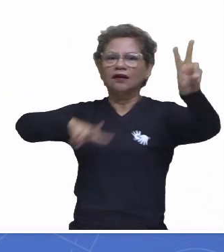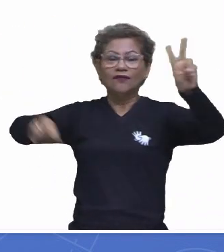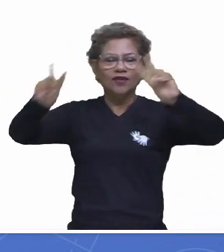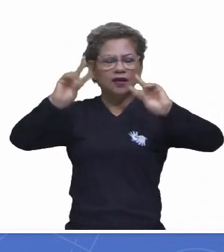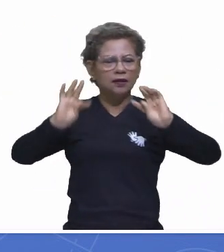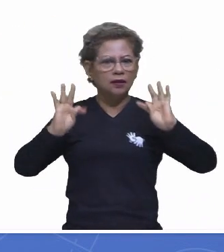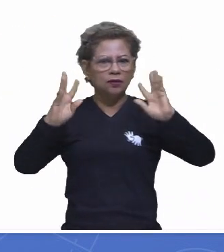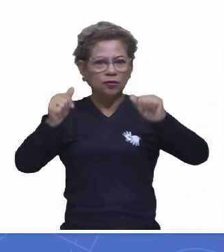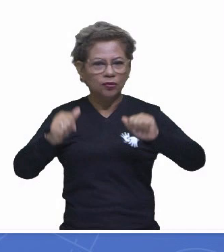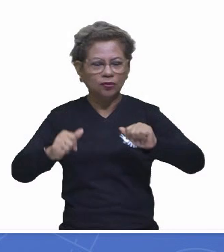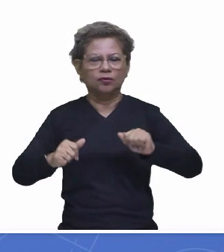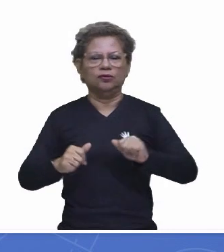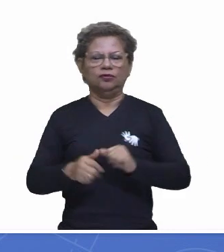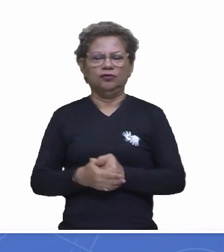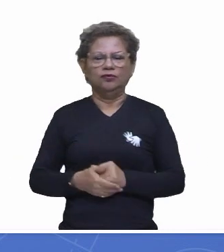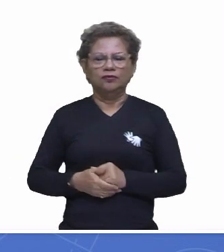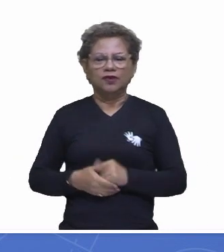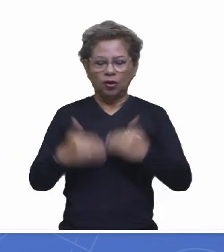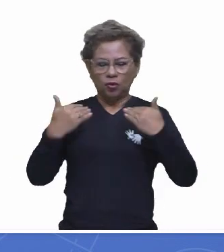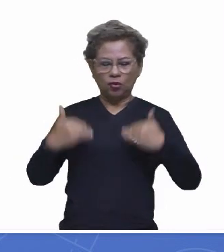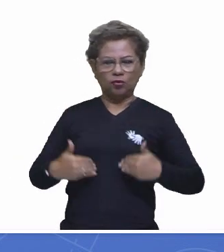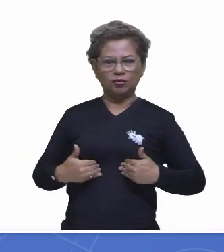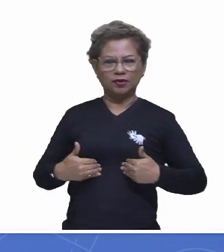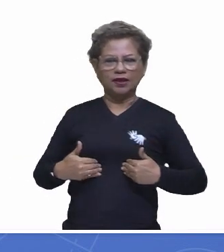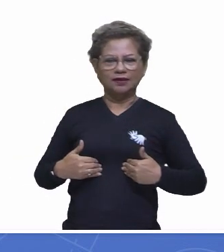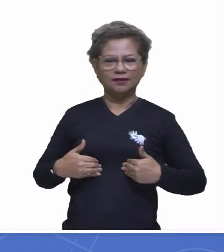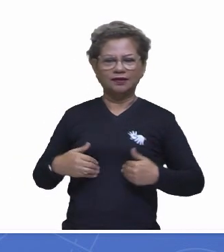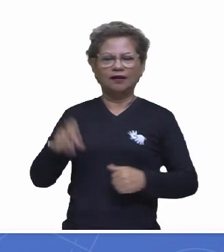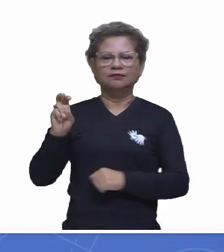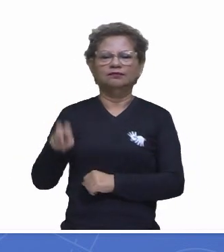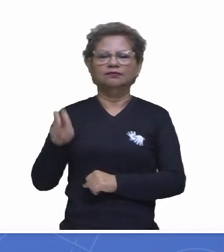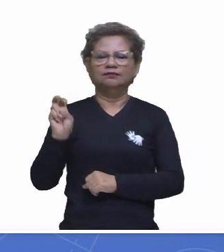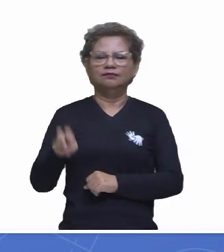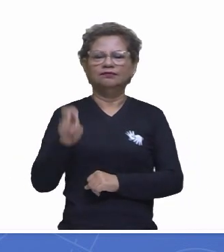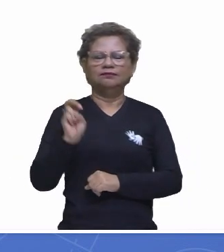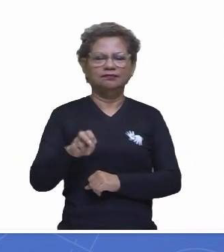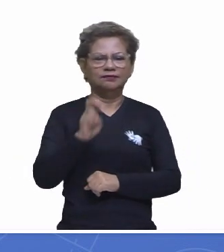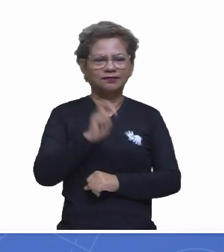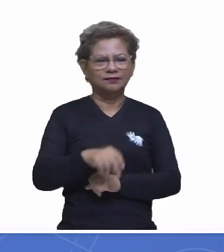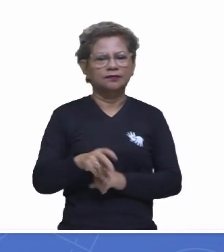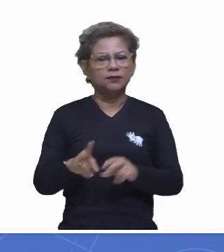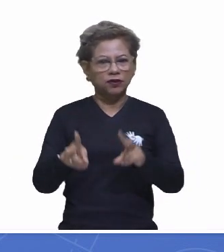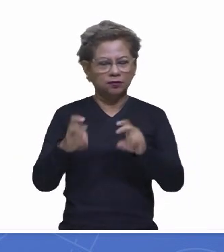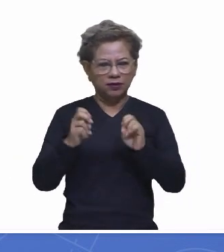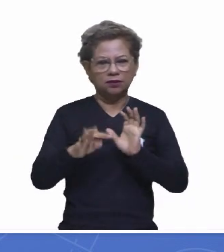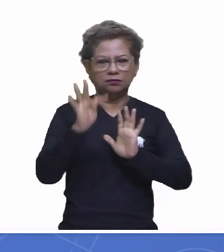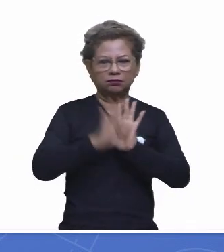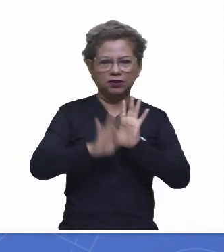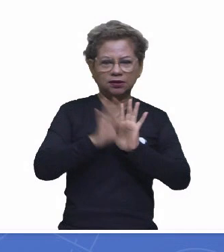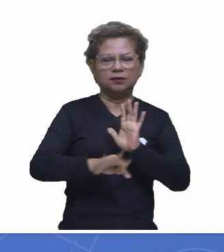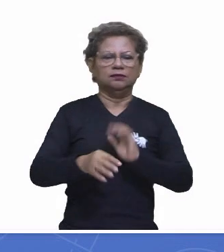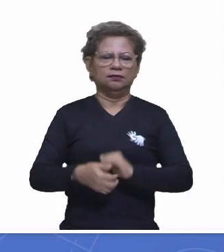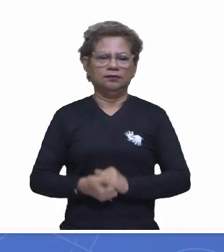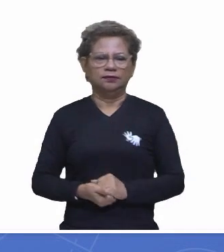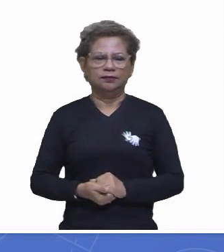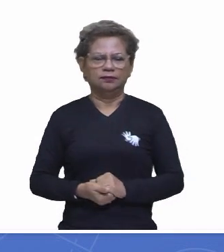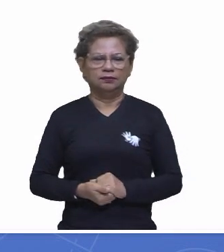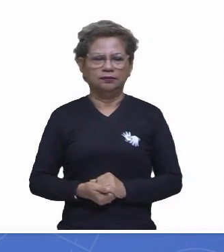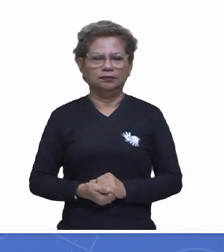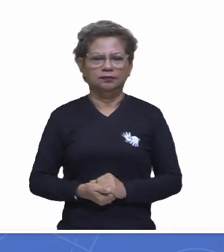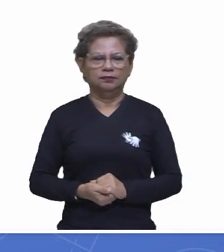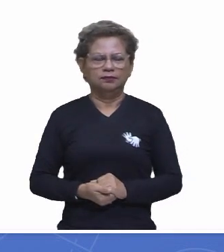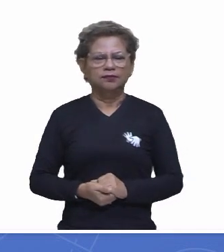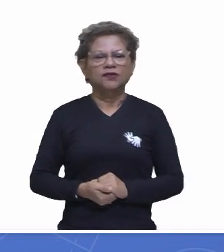em movimento. Ao mesmo tempo também a gente observa lá, certo? Olha só, pelas ruas da cidade, ao mesmo tempo em que